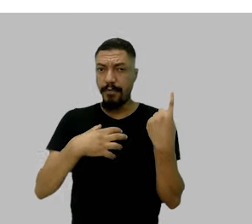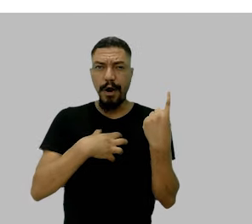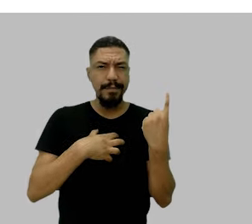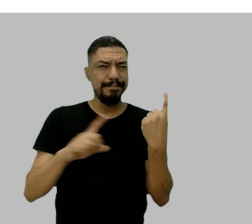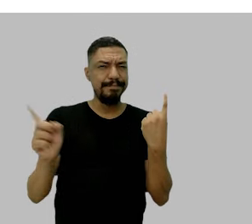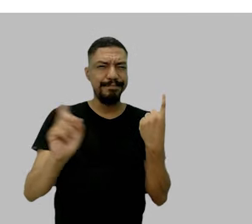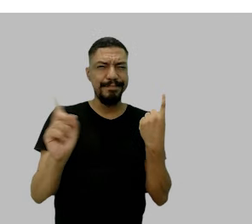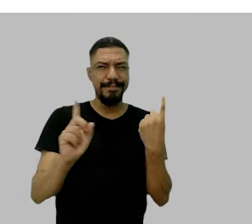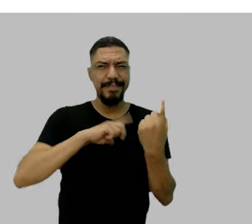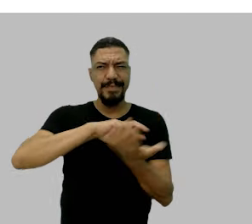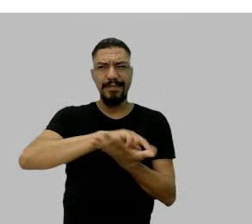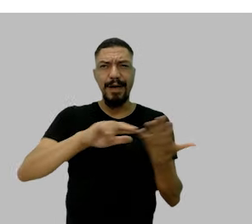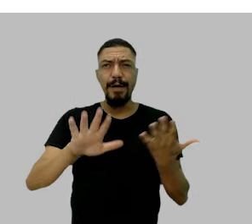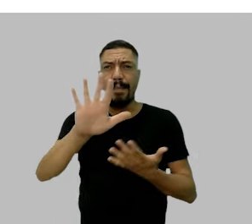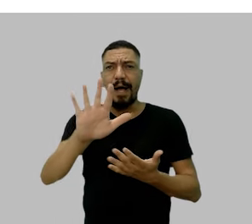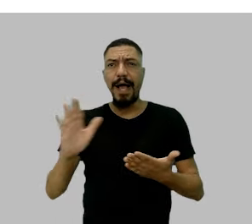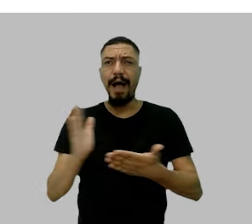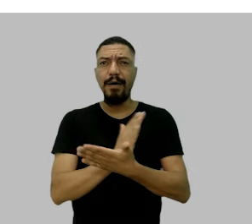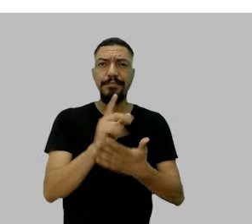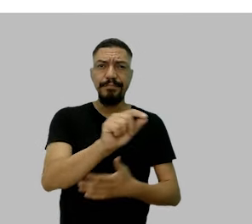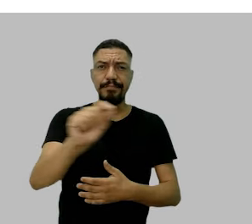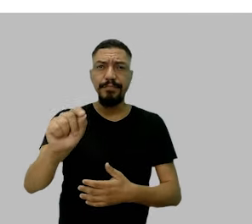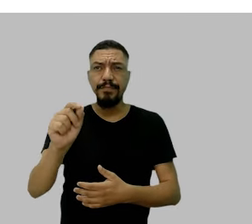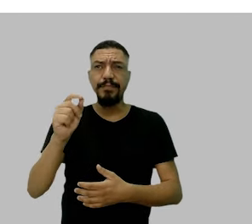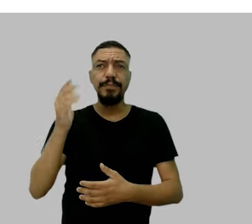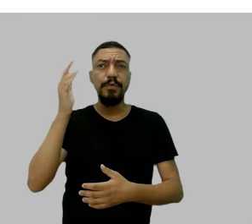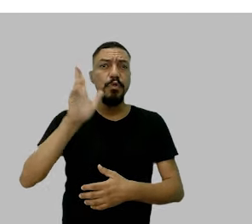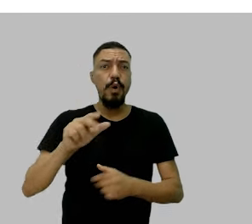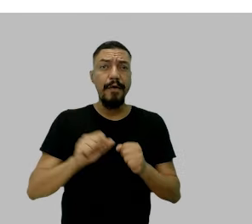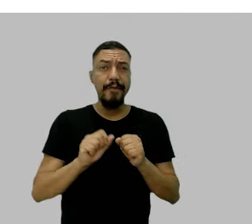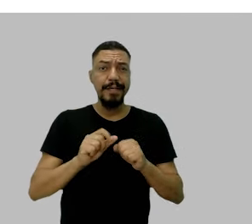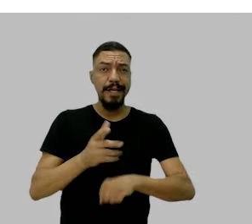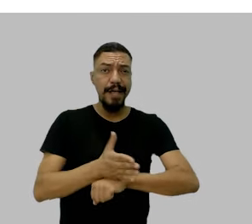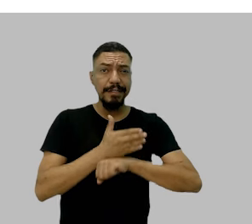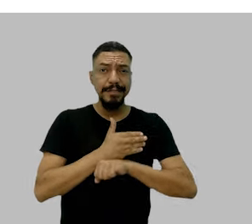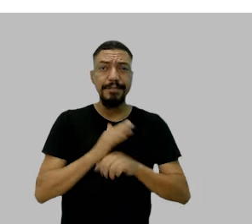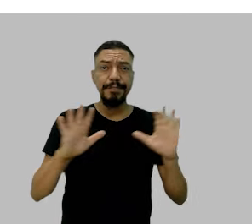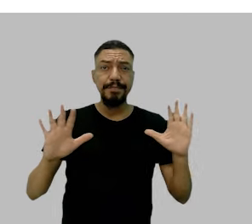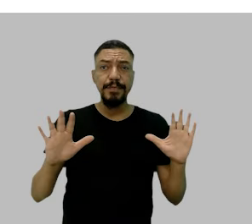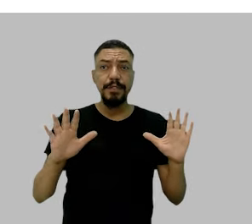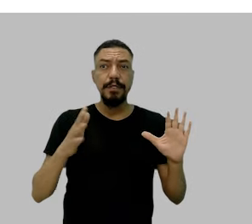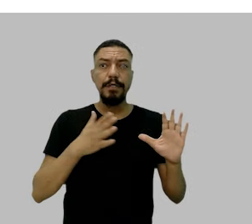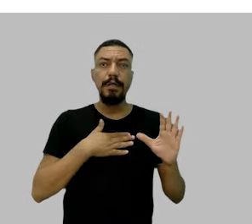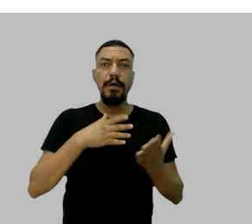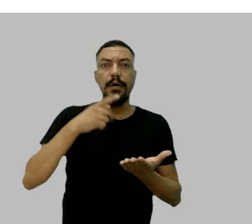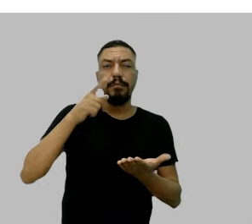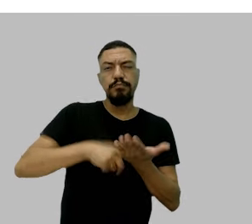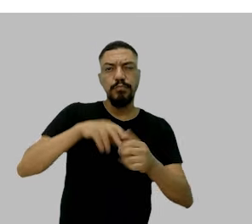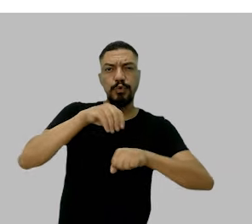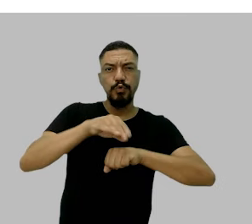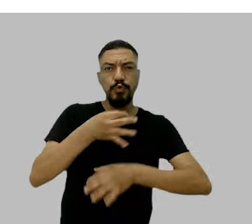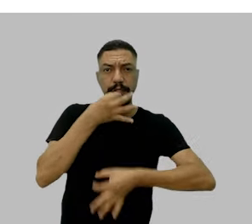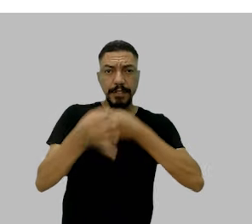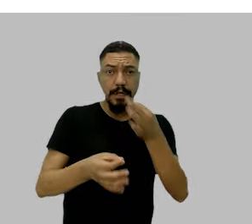Mas como algumas de vocês disseram que nunca tinham feito, Então, eu deixo aqui como uma sugestão. Então, eu sempre coloco